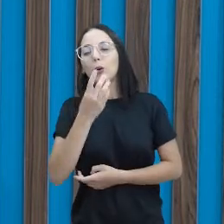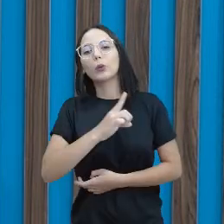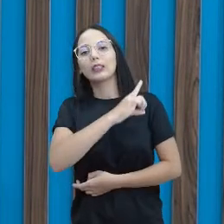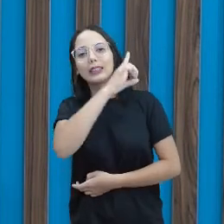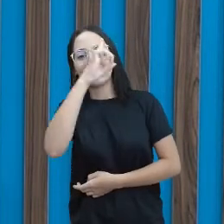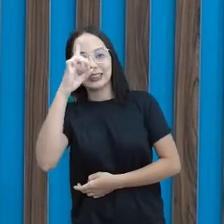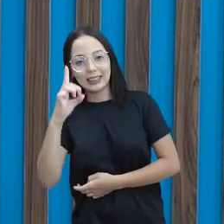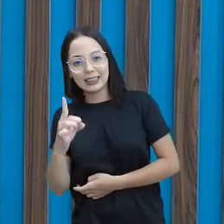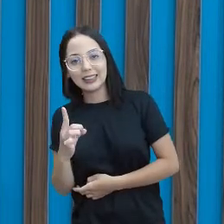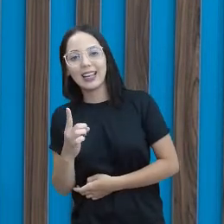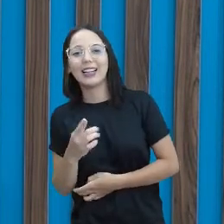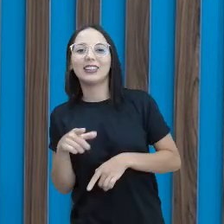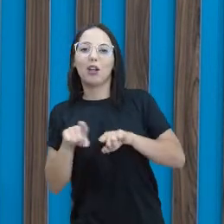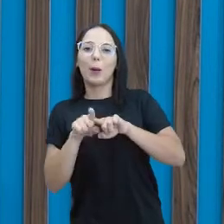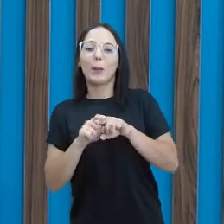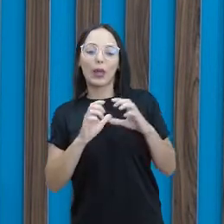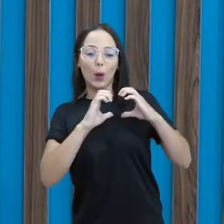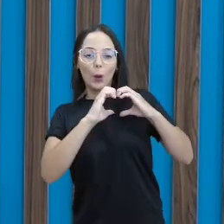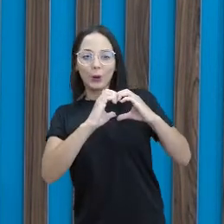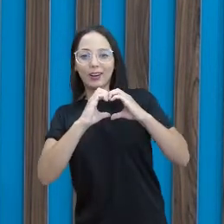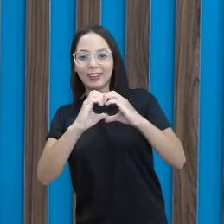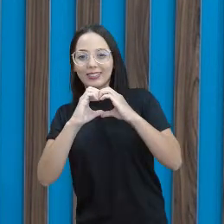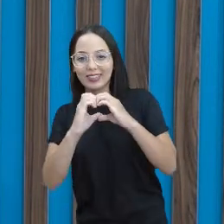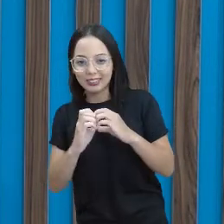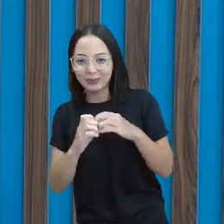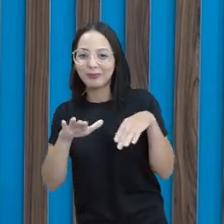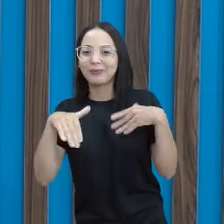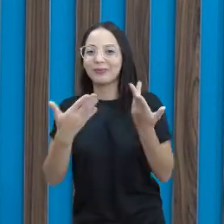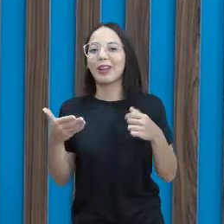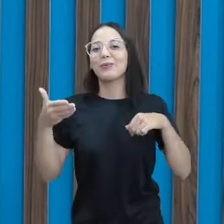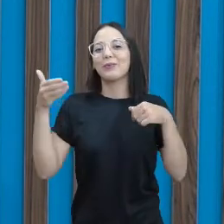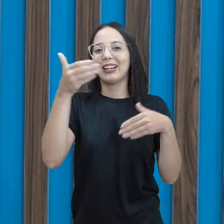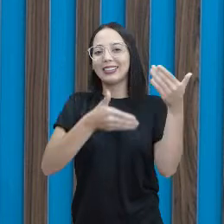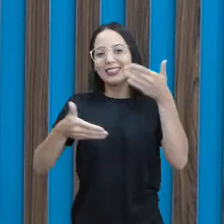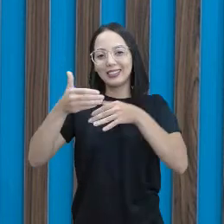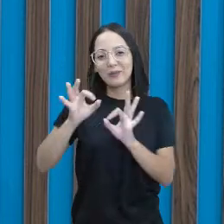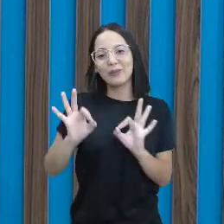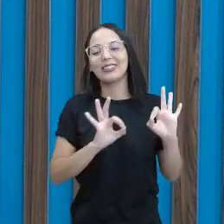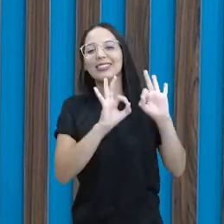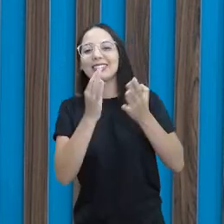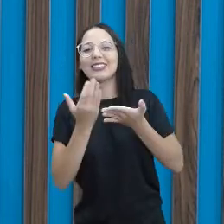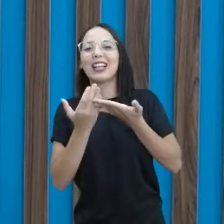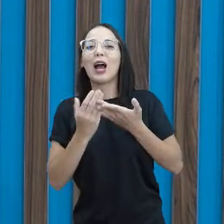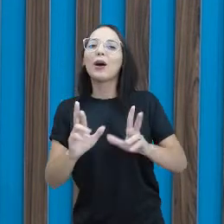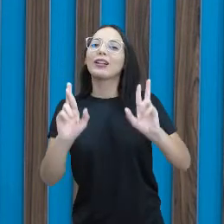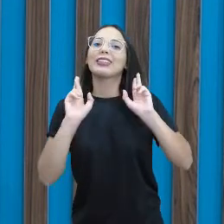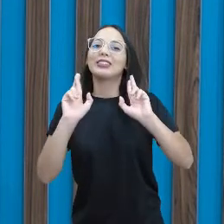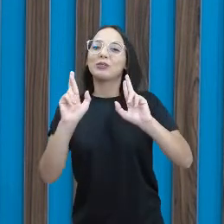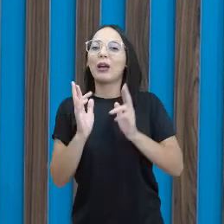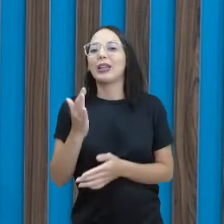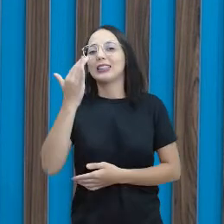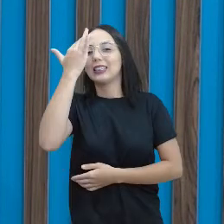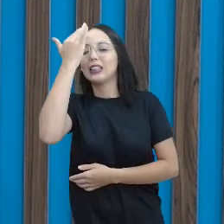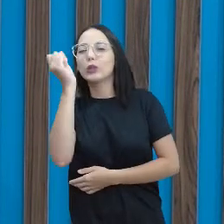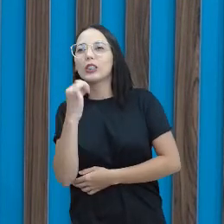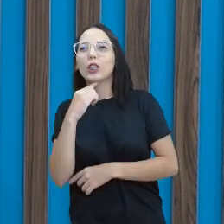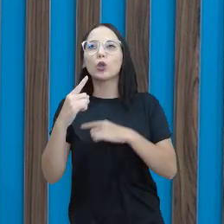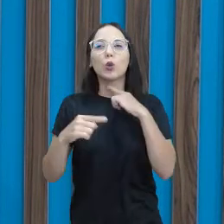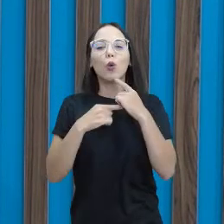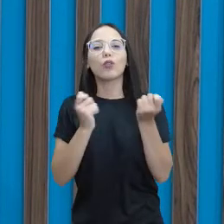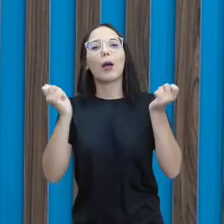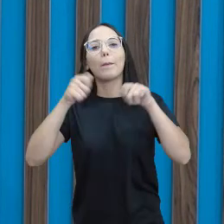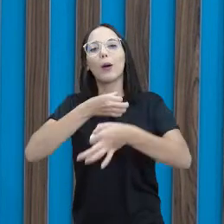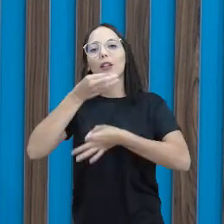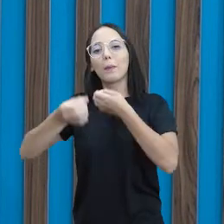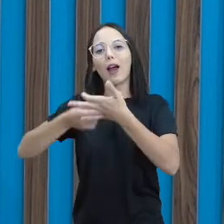Tiago, assim, né, mandaram um coraçãozinho, então estão participando aqui, estão assistindo a aula, né? Espero que estejam entendendo, e se tiver alguma dúvida, gente, pode